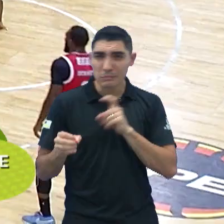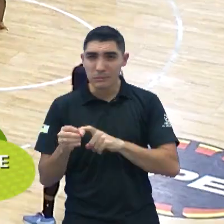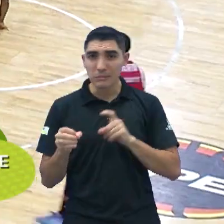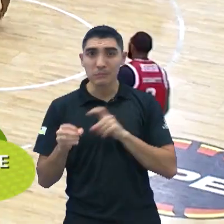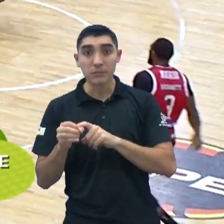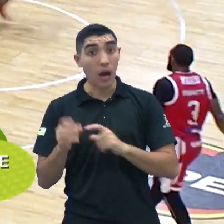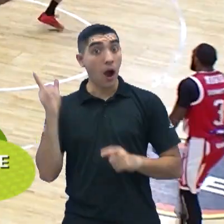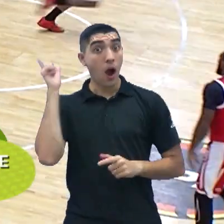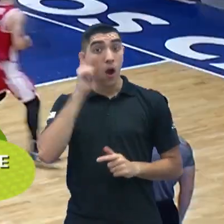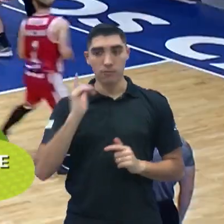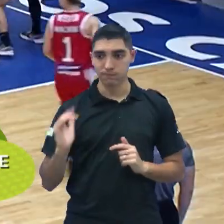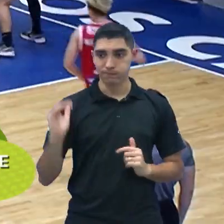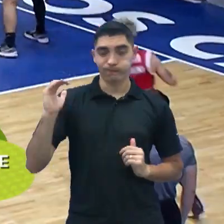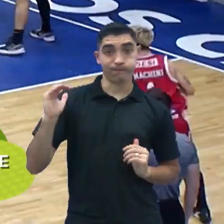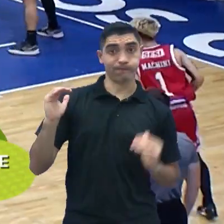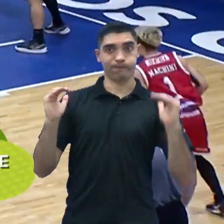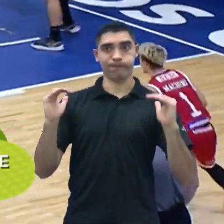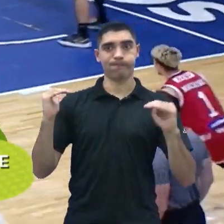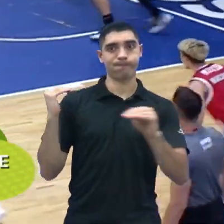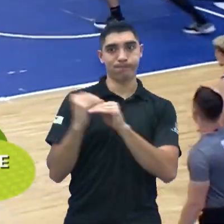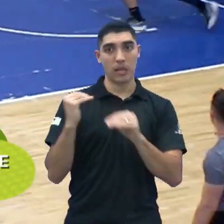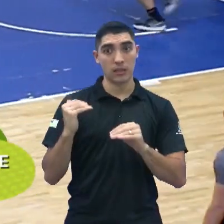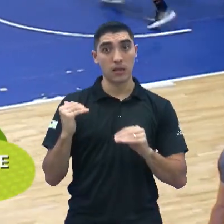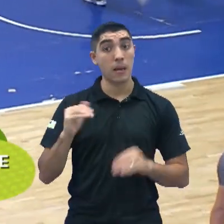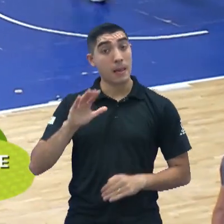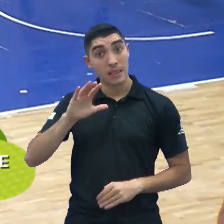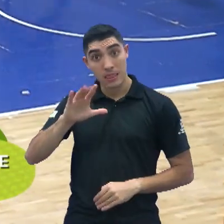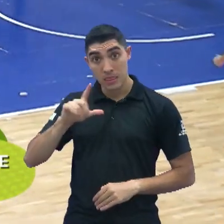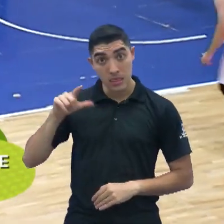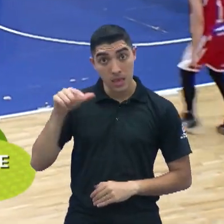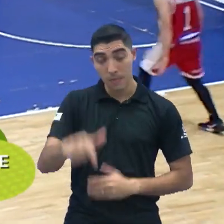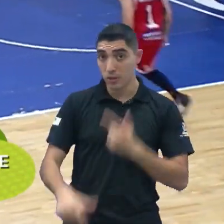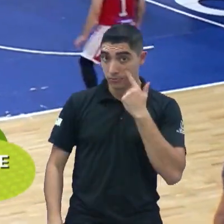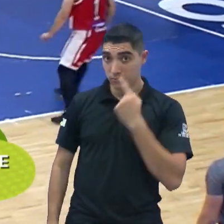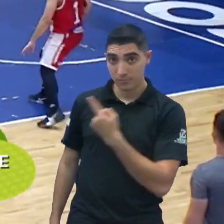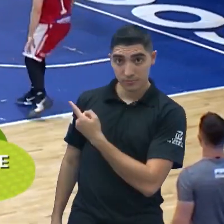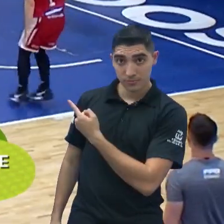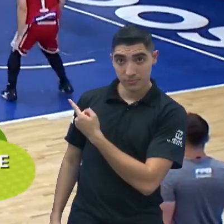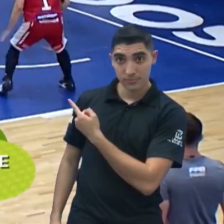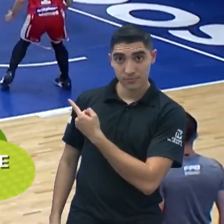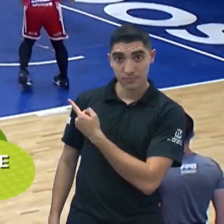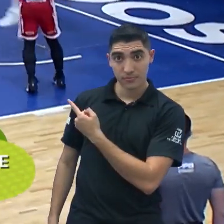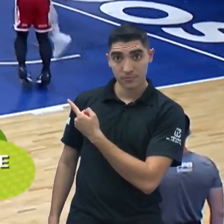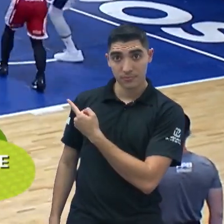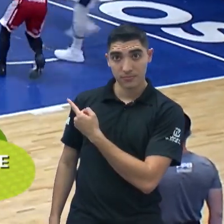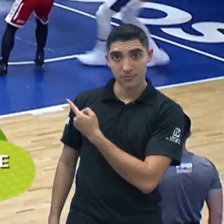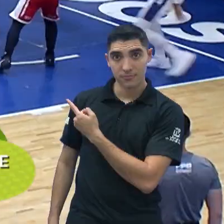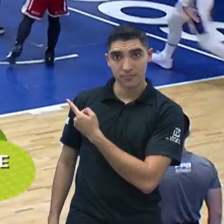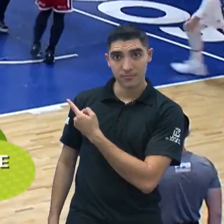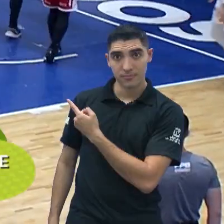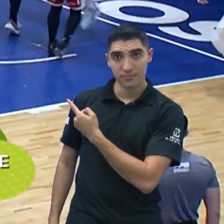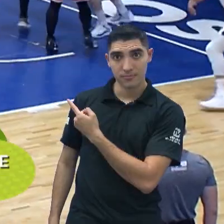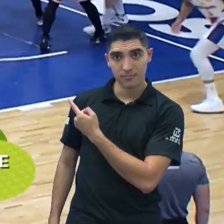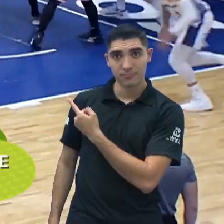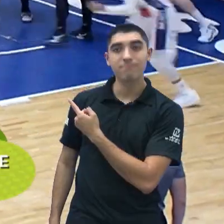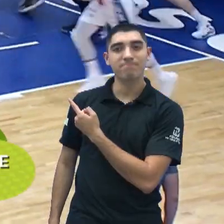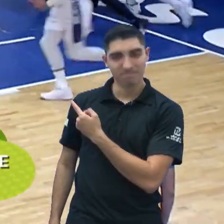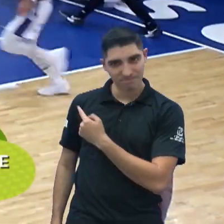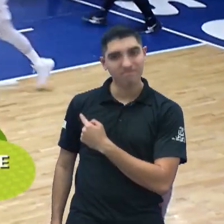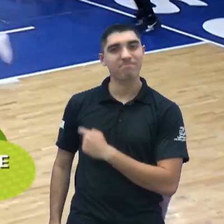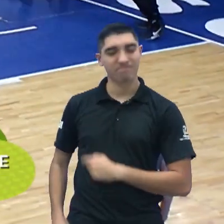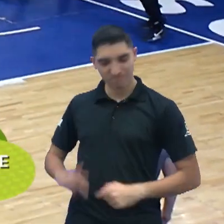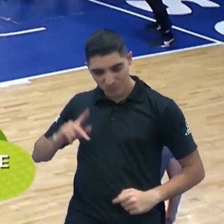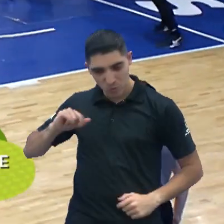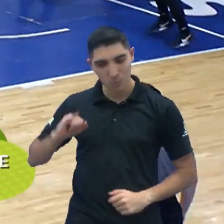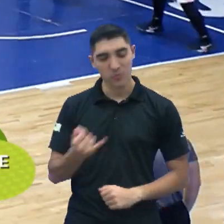empatar a partida. Mas no fim, Adiel, em grande jogada individual, colocou a Águia